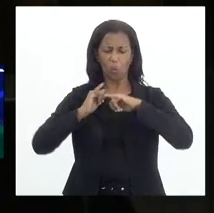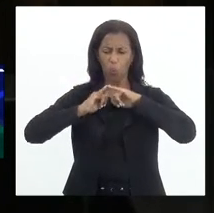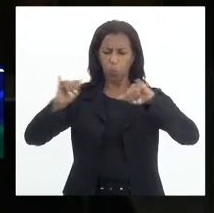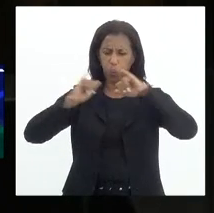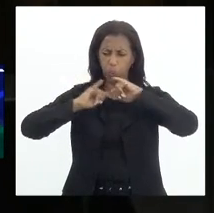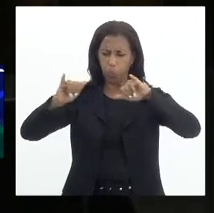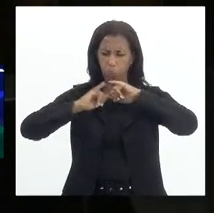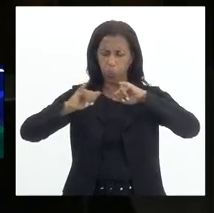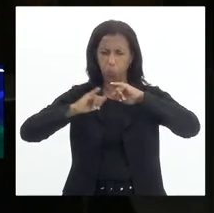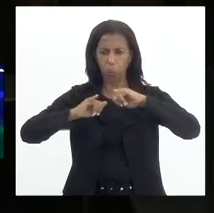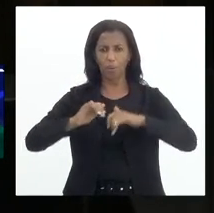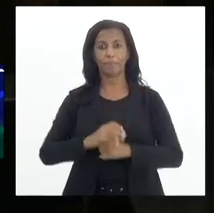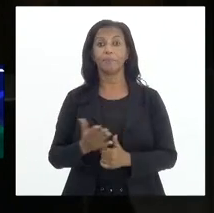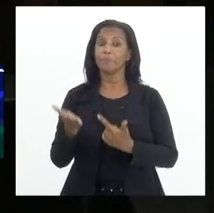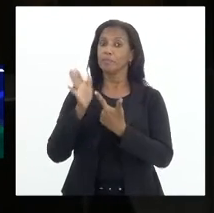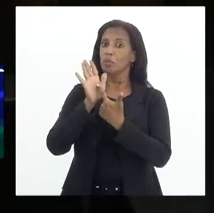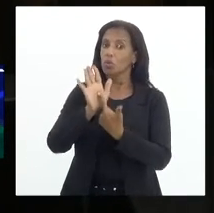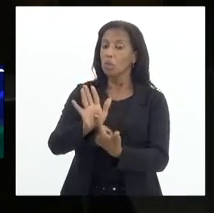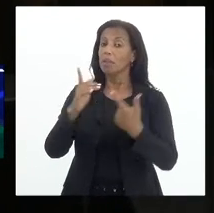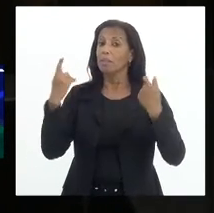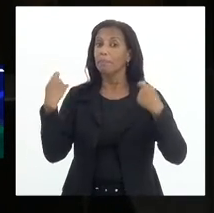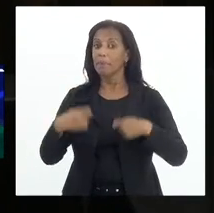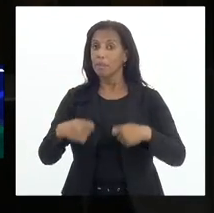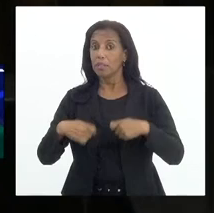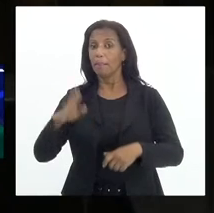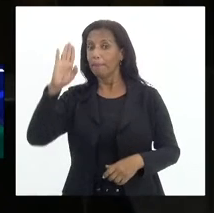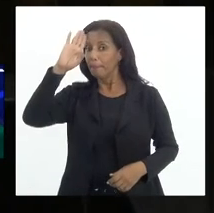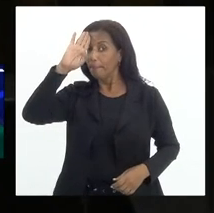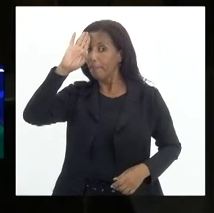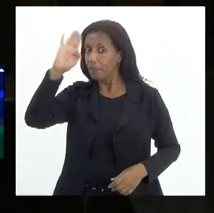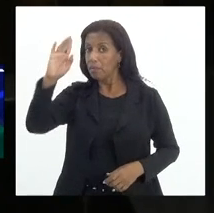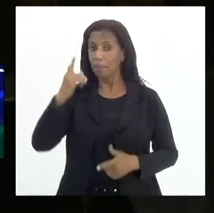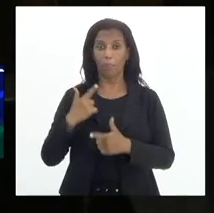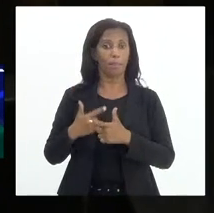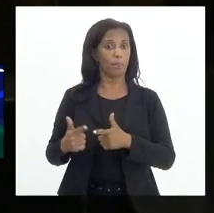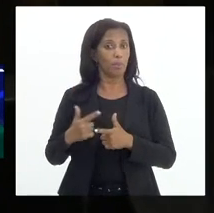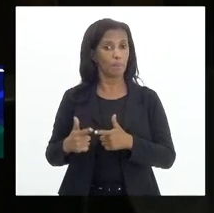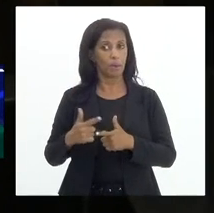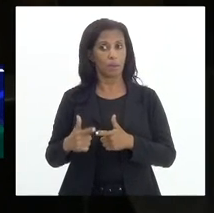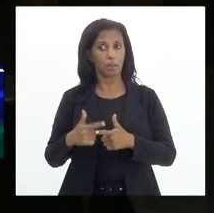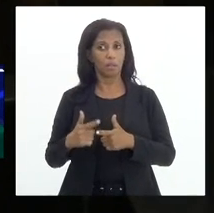divulgação, né, mostrando que o principal problema